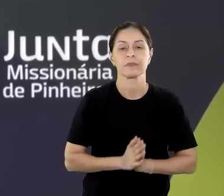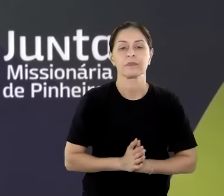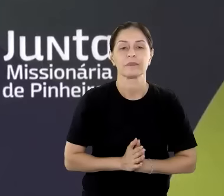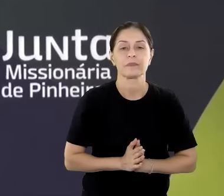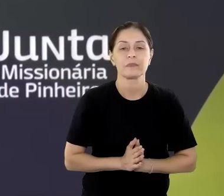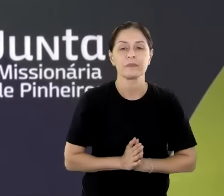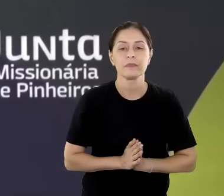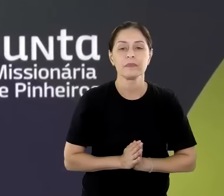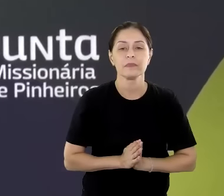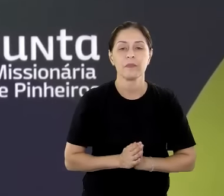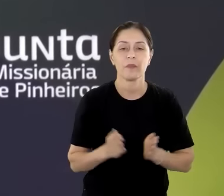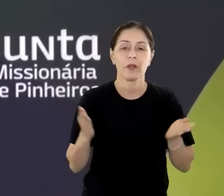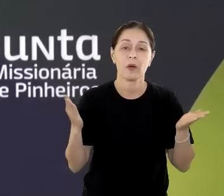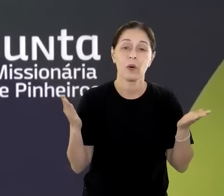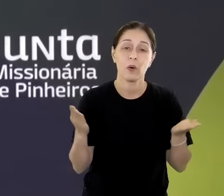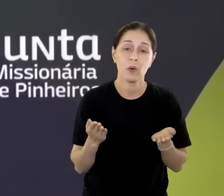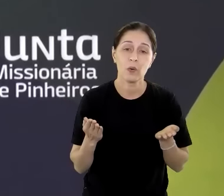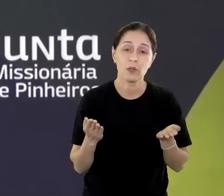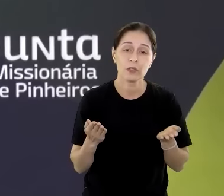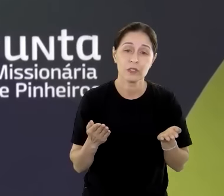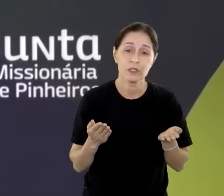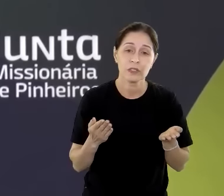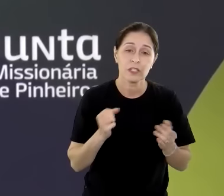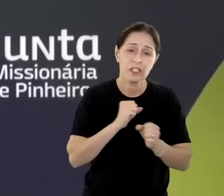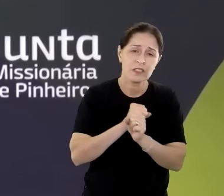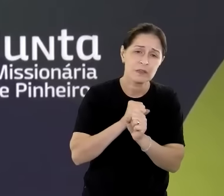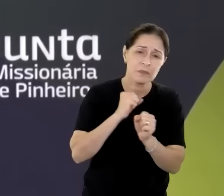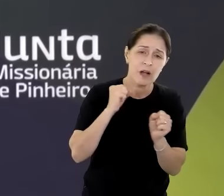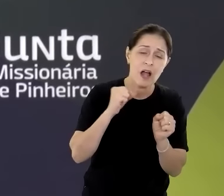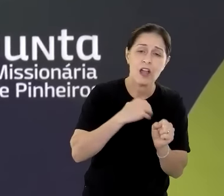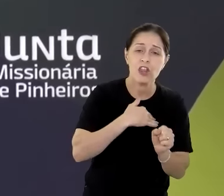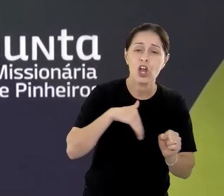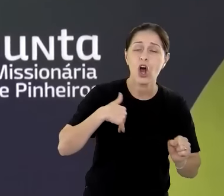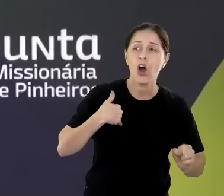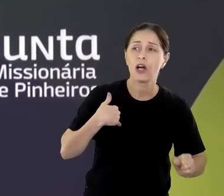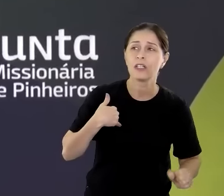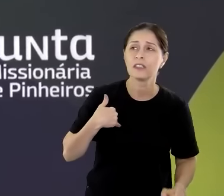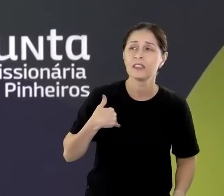porque hoje nós ouvimos pela manhã uma mensagem tão solene,